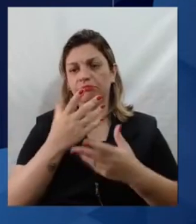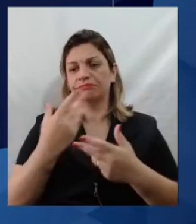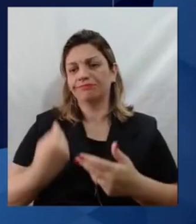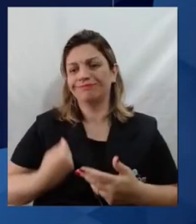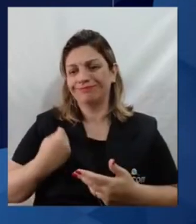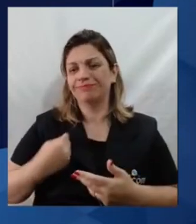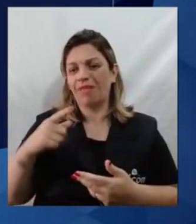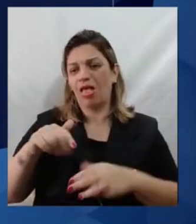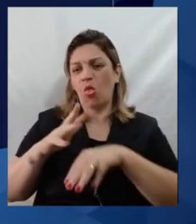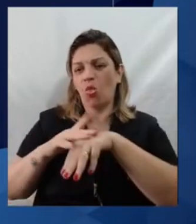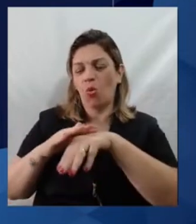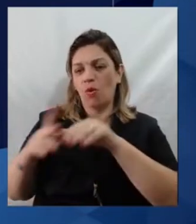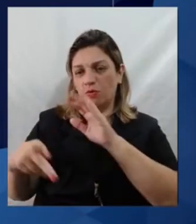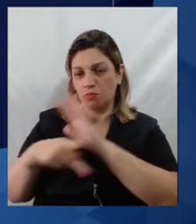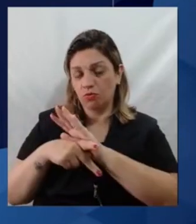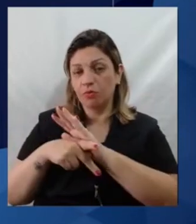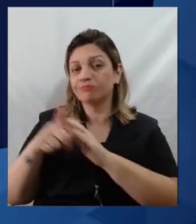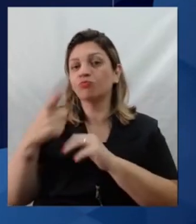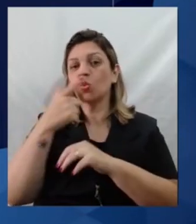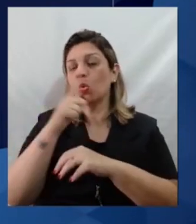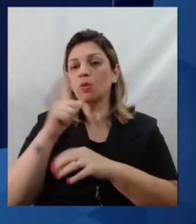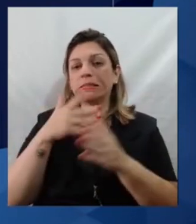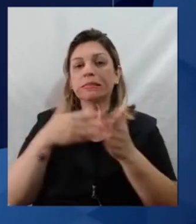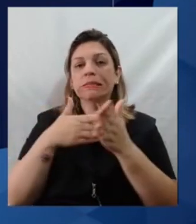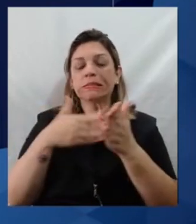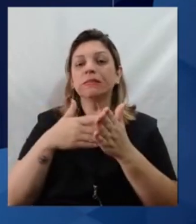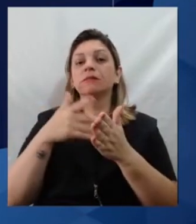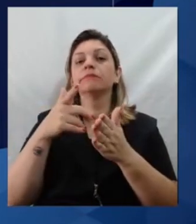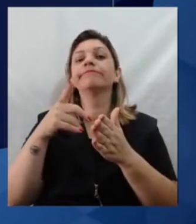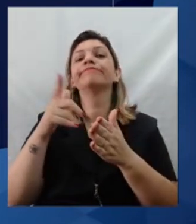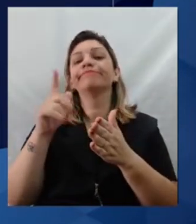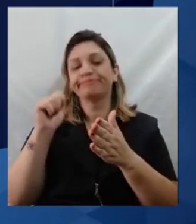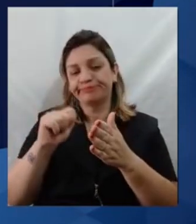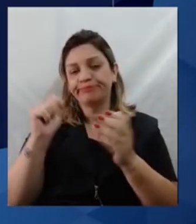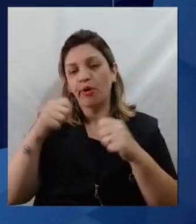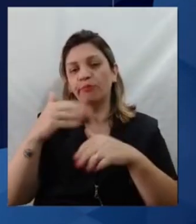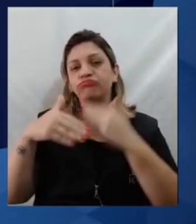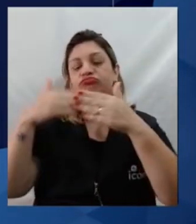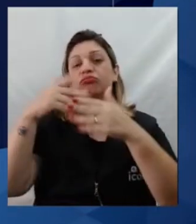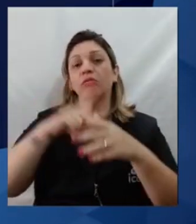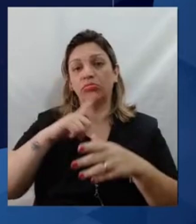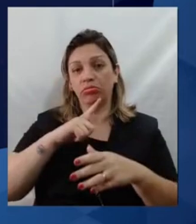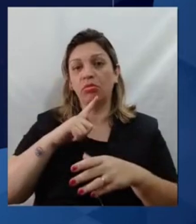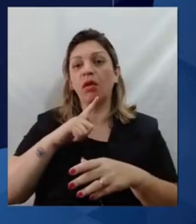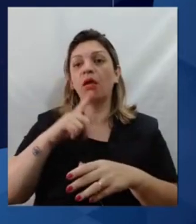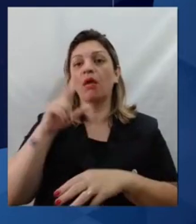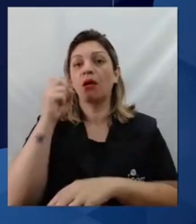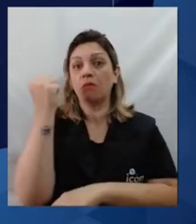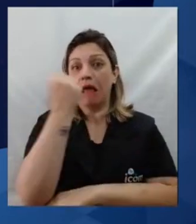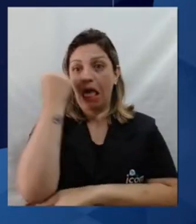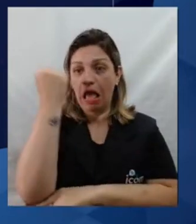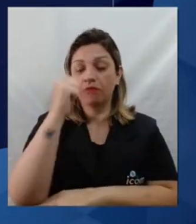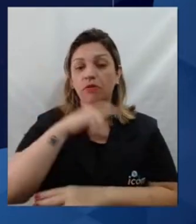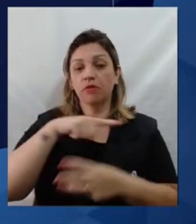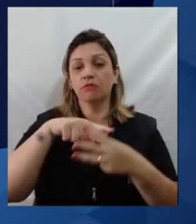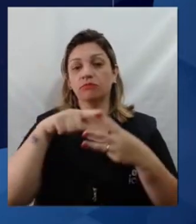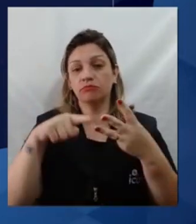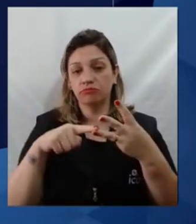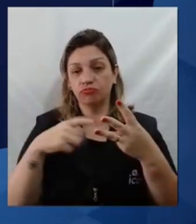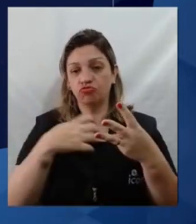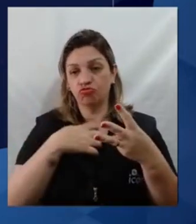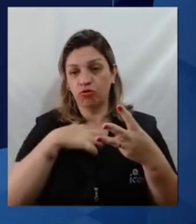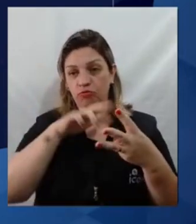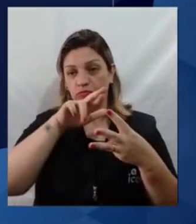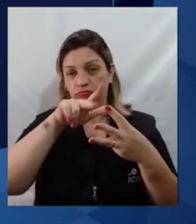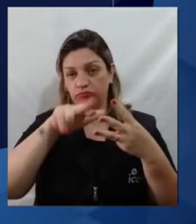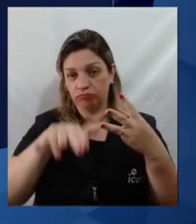conseguem impedir a progressão da doença. Sendo que os pacientes mais graves eles chegam a usar até 3 fármacos em vias fisiopatológicas diferentes.